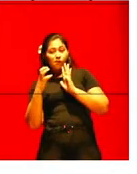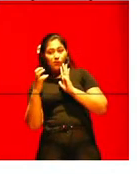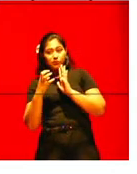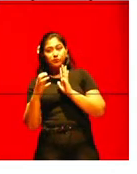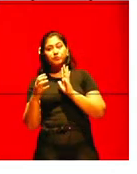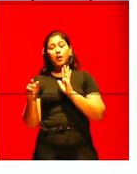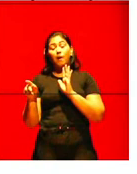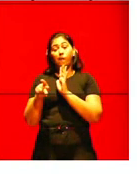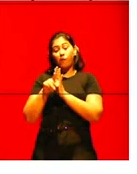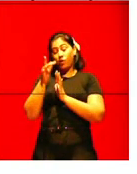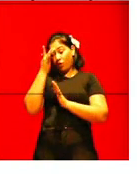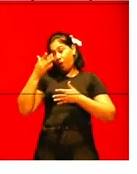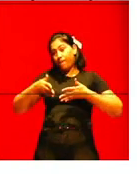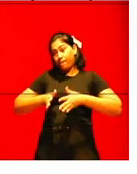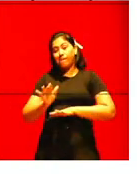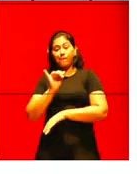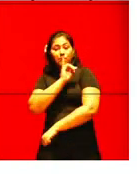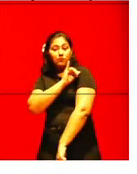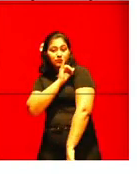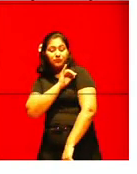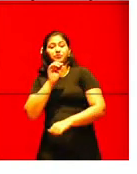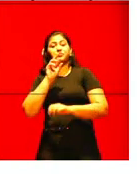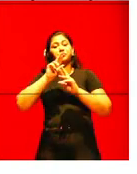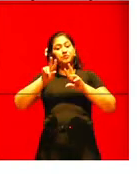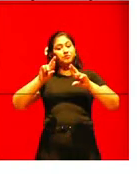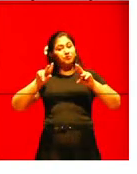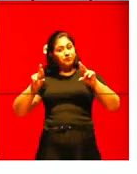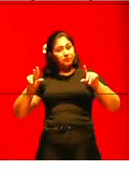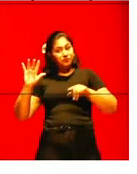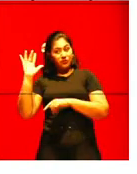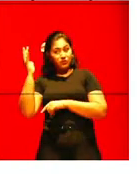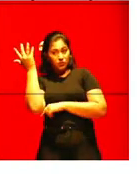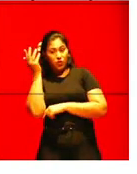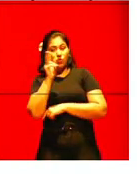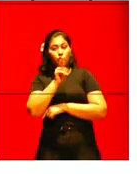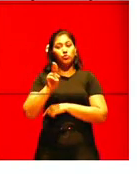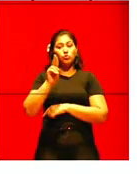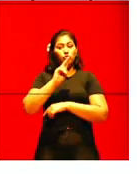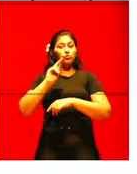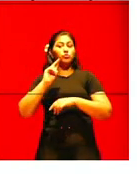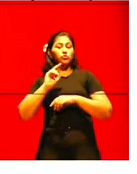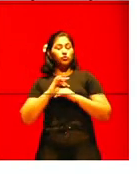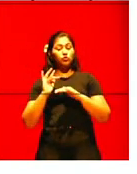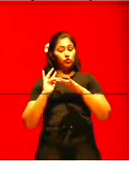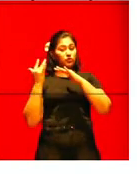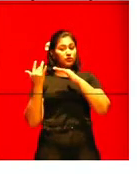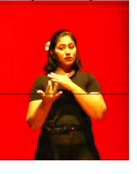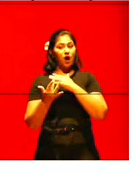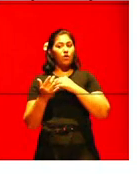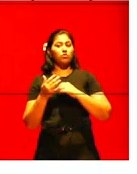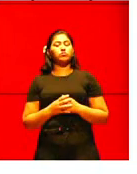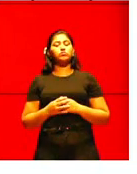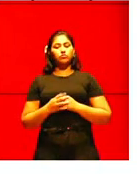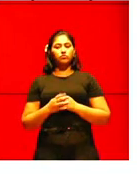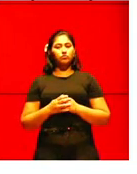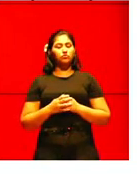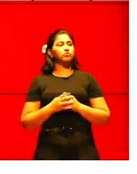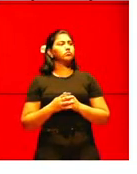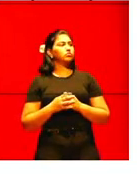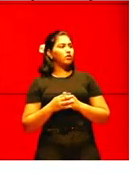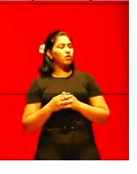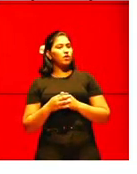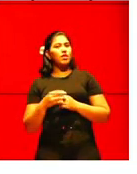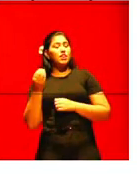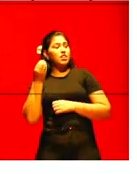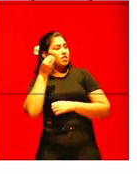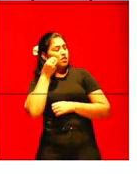falantes cariocas nas diferentes situações específicas do uso social. A respeito desse repertório,